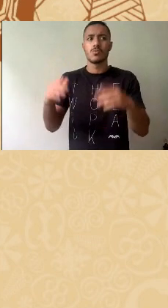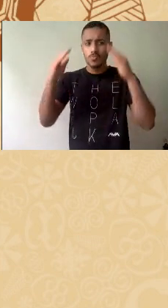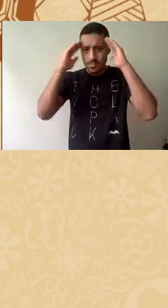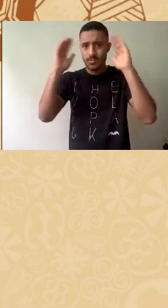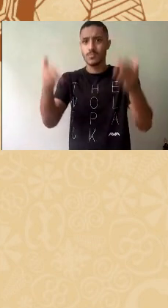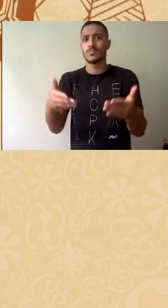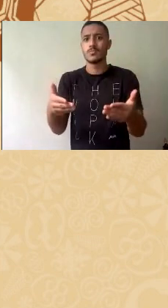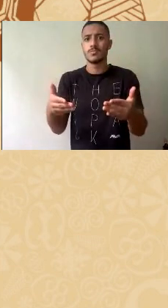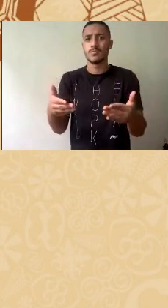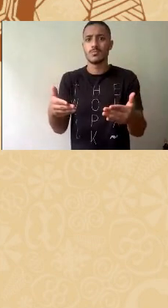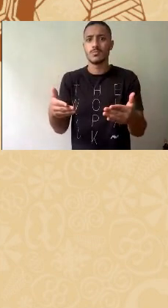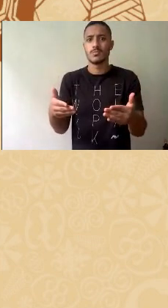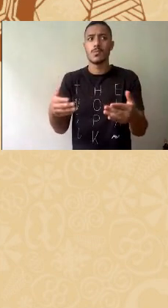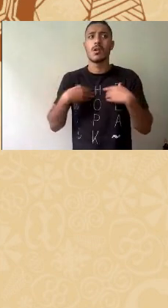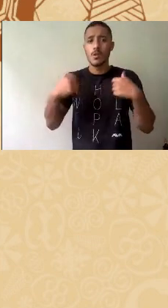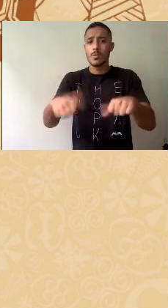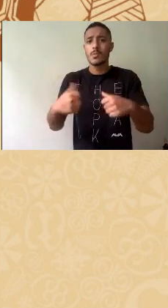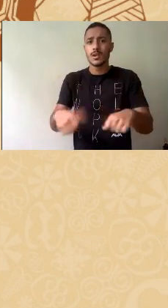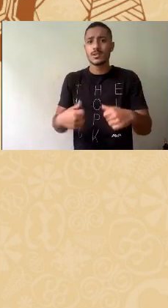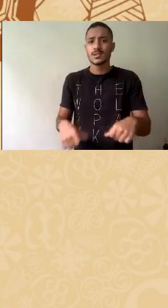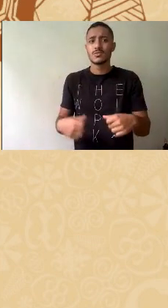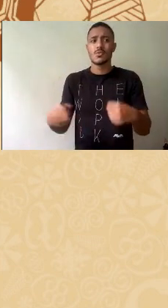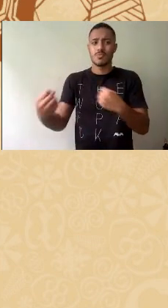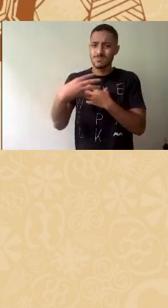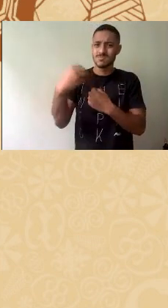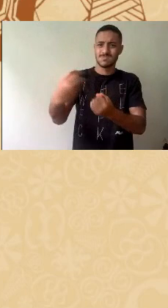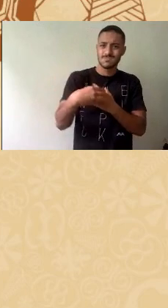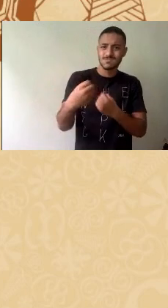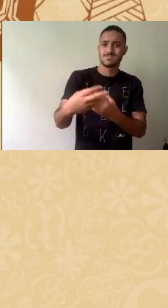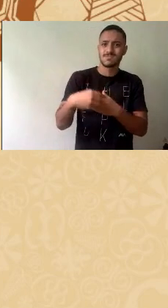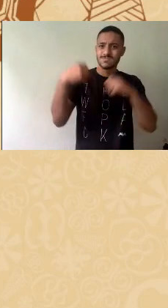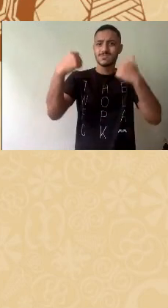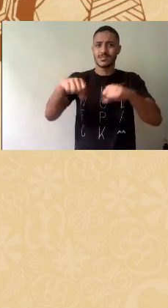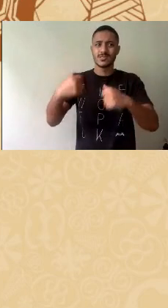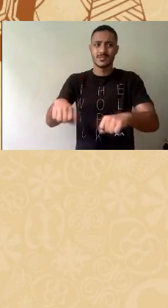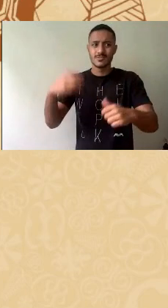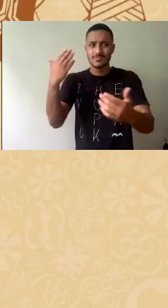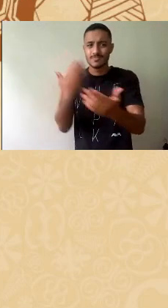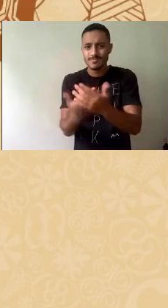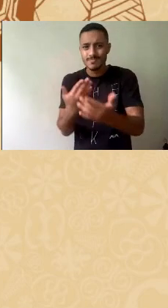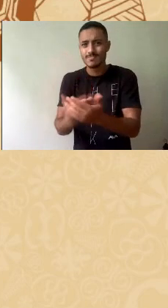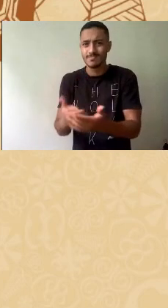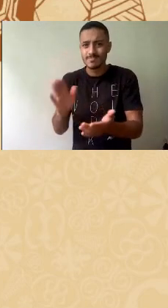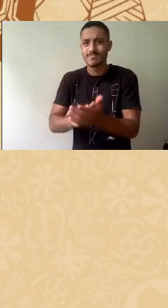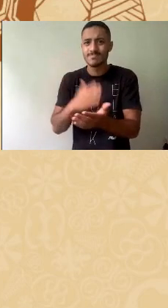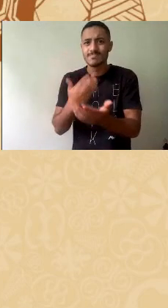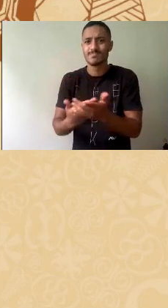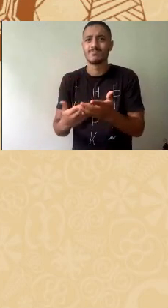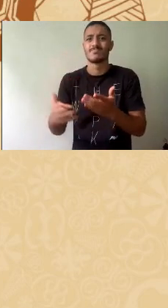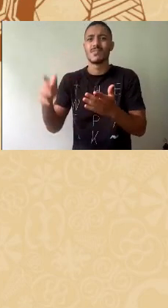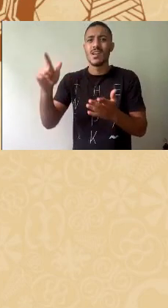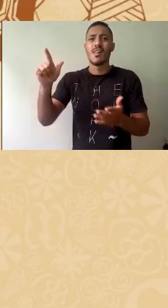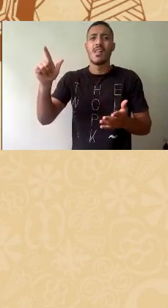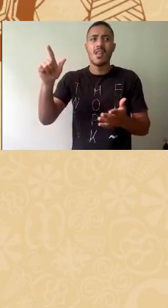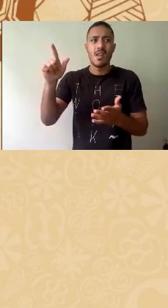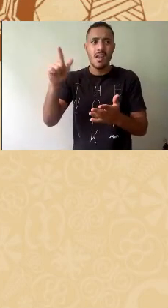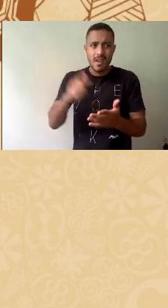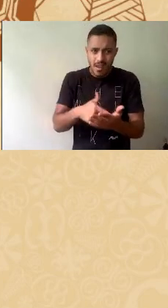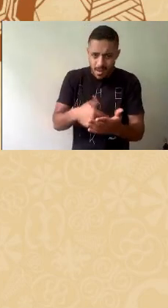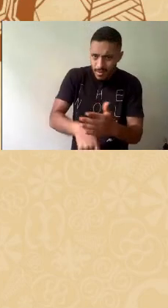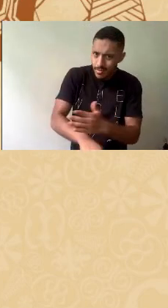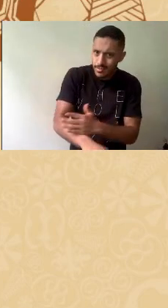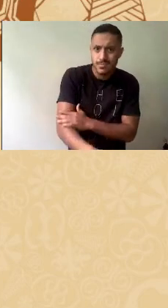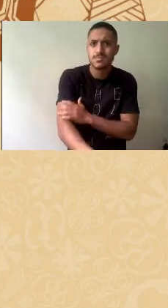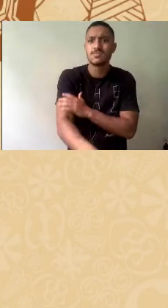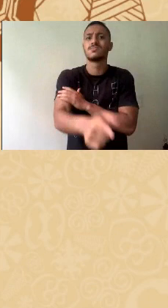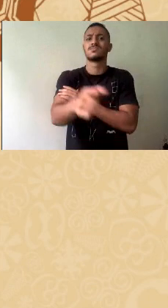preciso me educar. Eu preciso estudar, eu preciso ler, eu preciso me apropriar, e não só me apropriar, mas estar junto